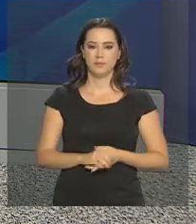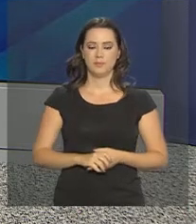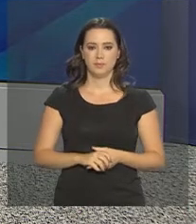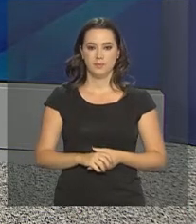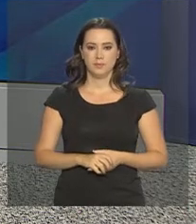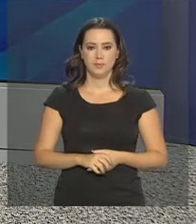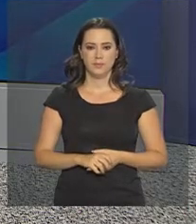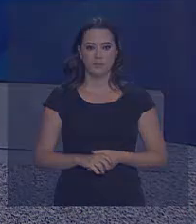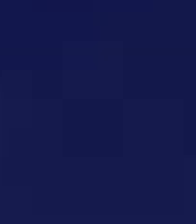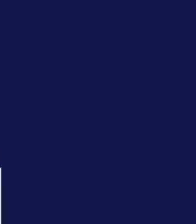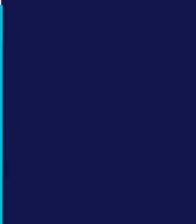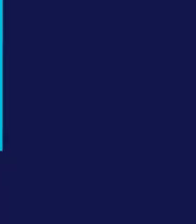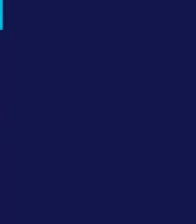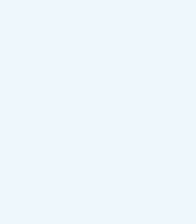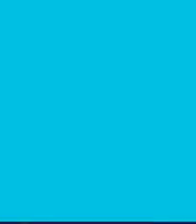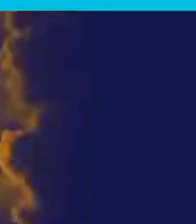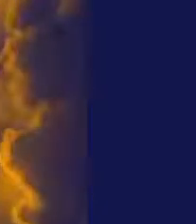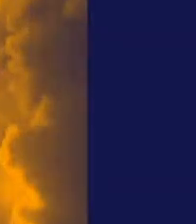federal